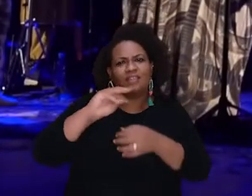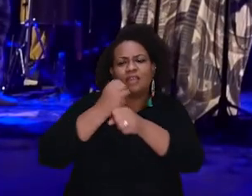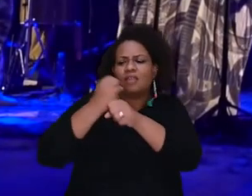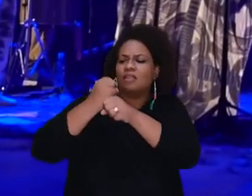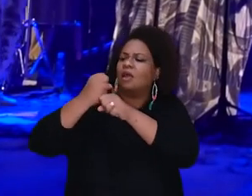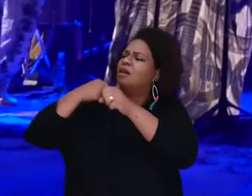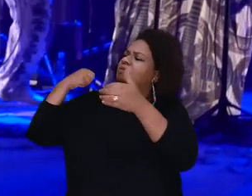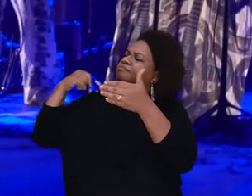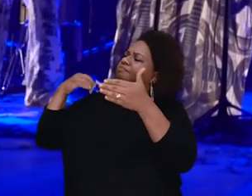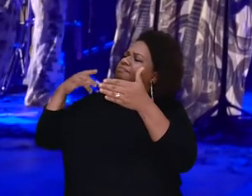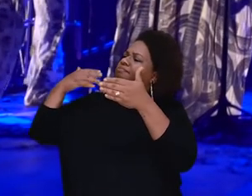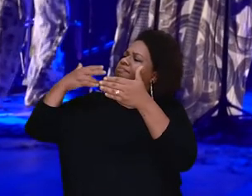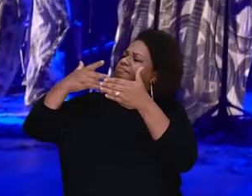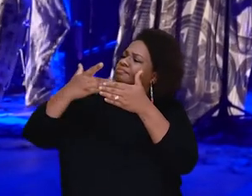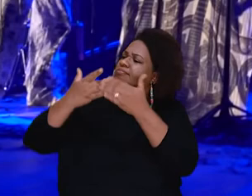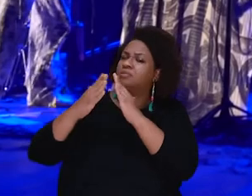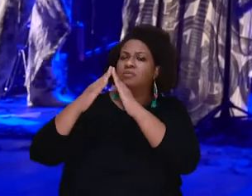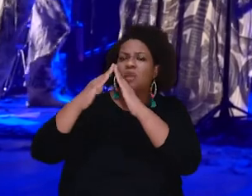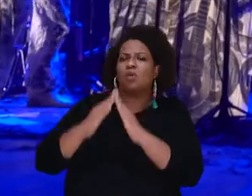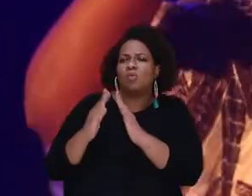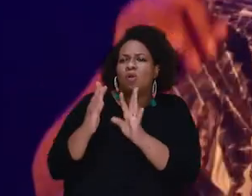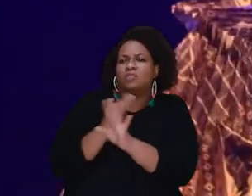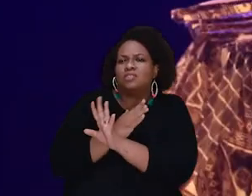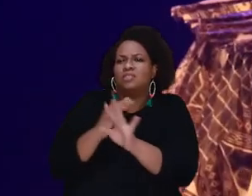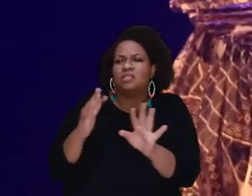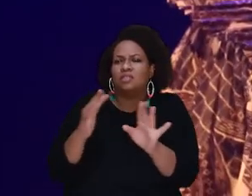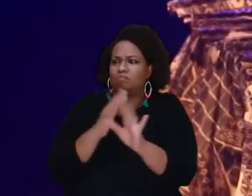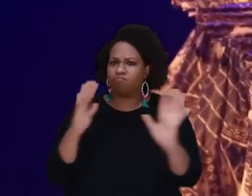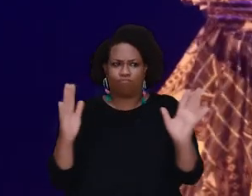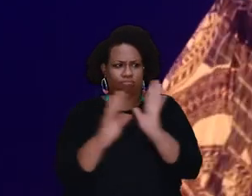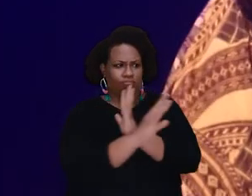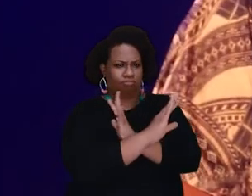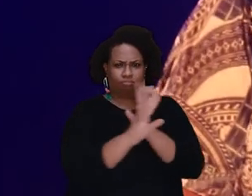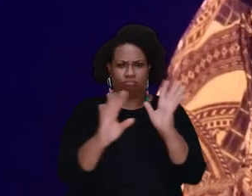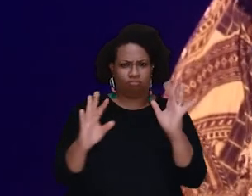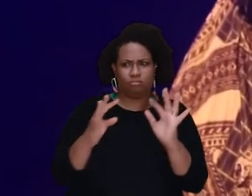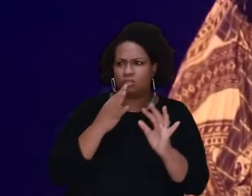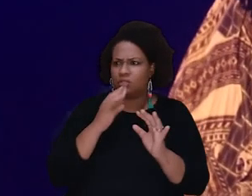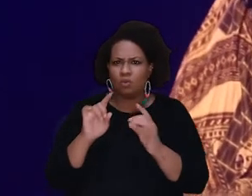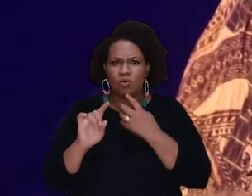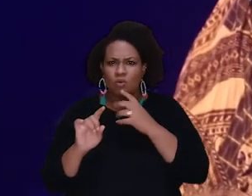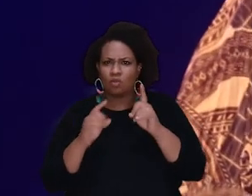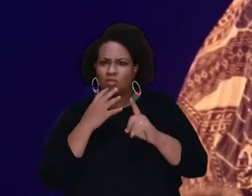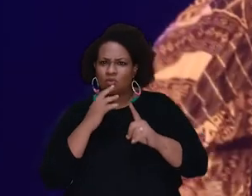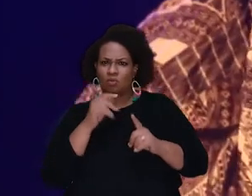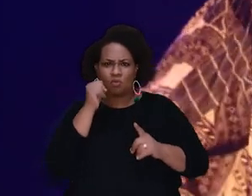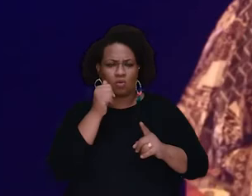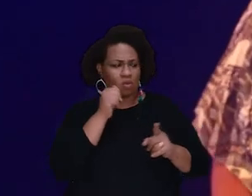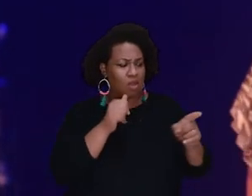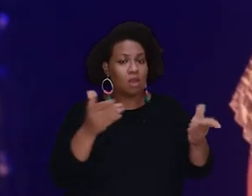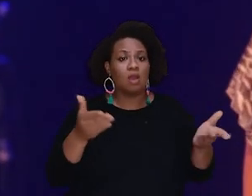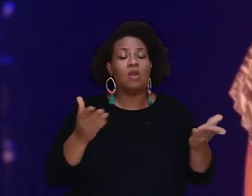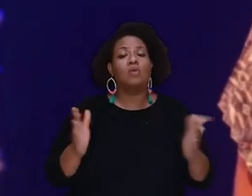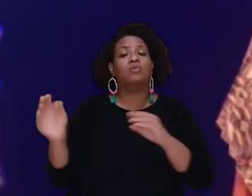anos passado, morava em Mostardinha, no meio de tanta gente, não conheceram Selminha.